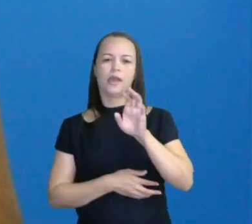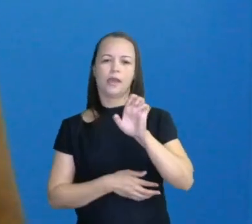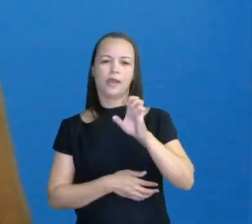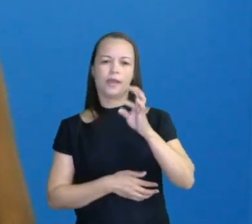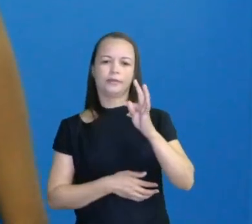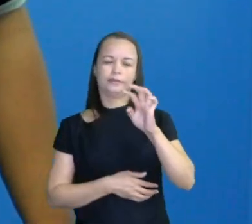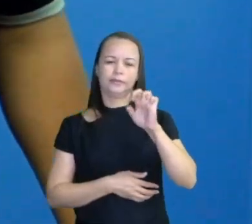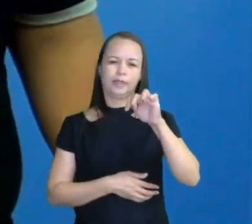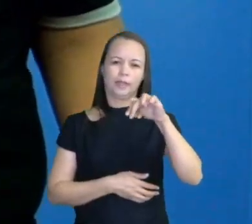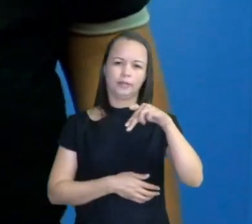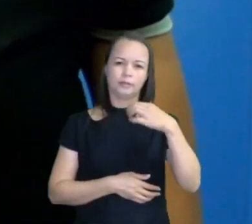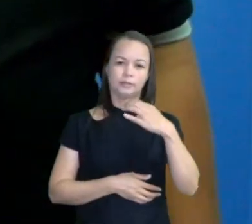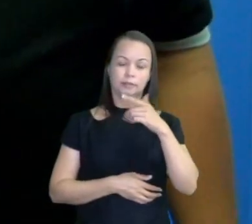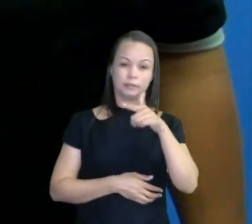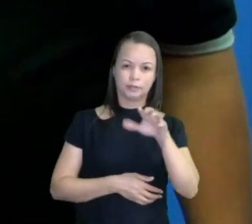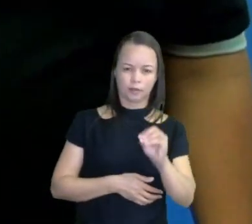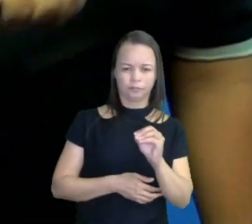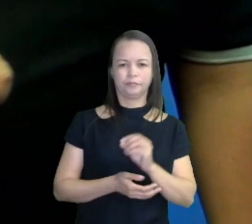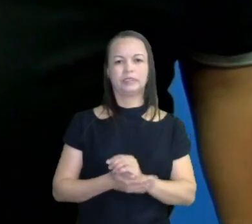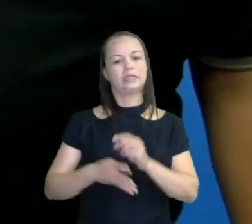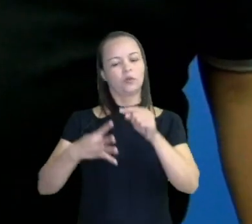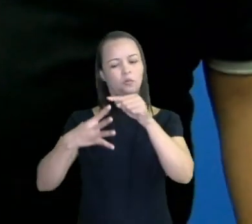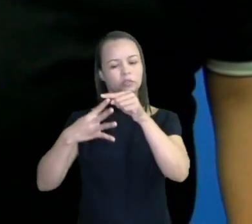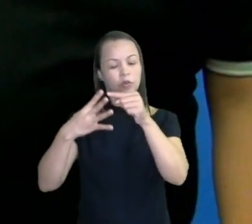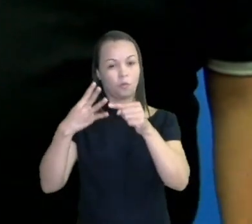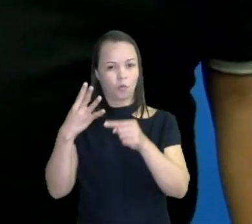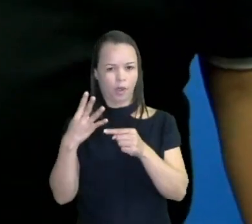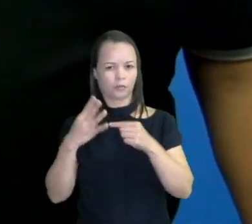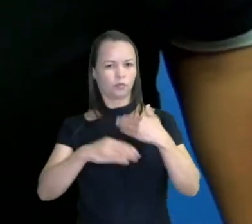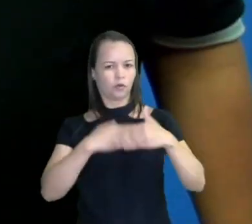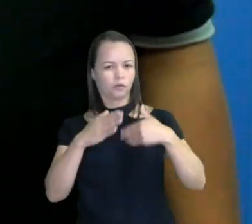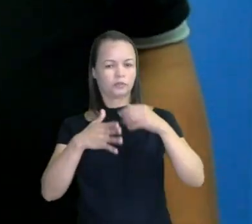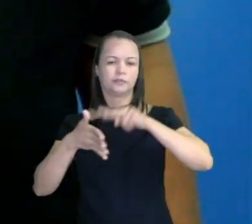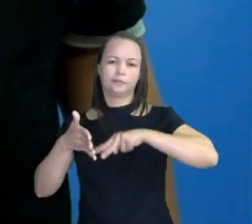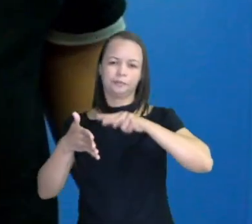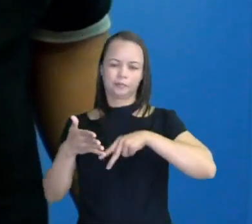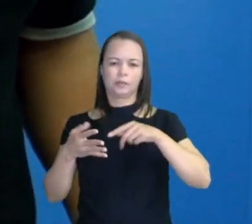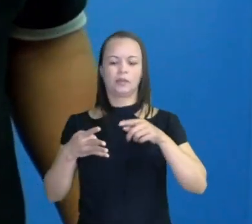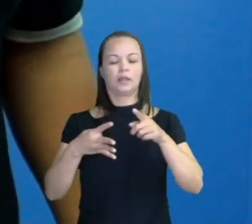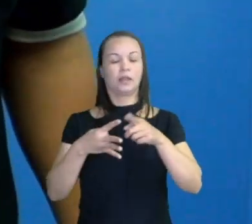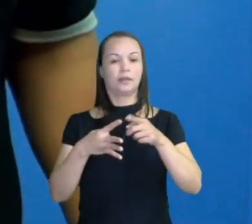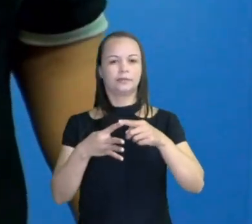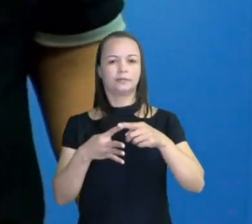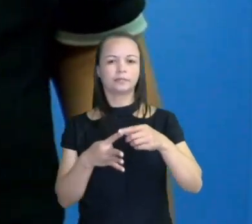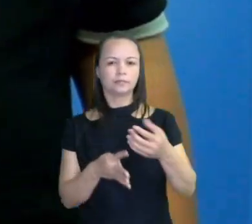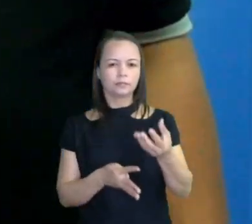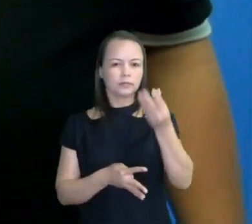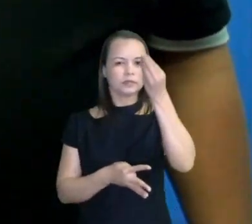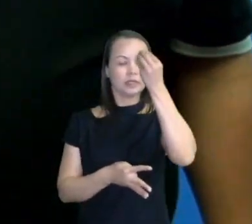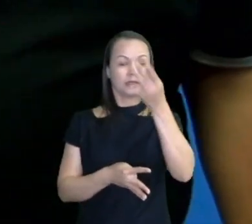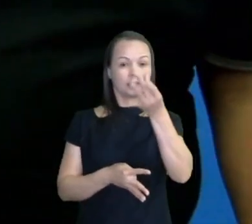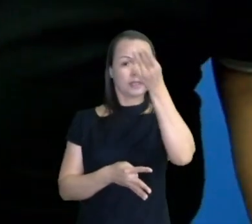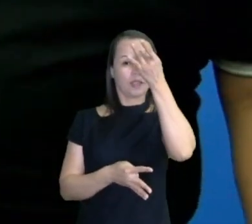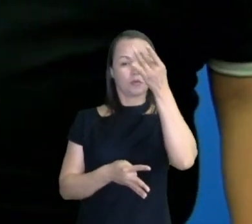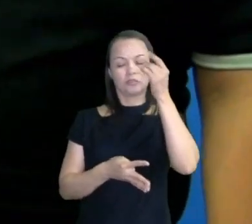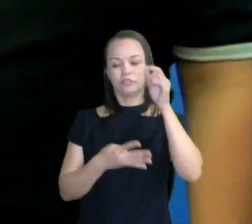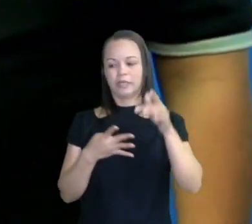retenção, tá certo? Então, 4 passos do processo de leitura: decodificação,